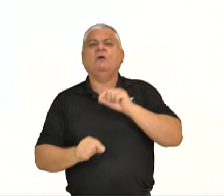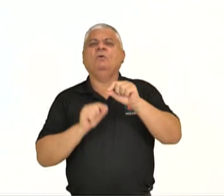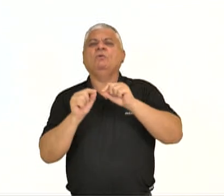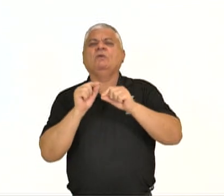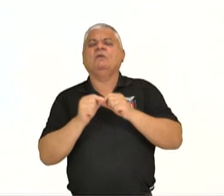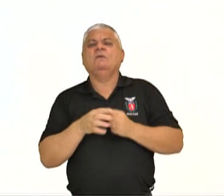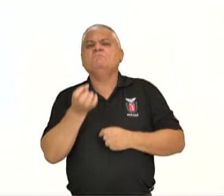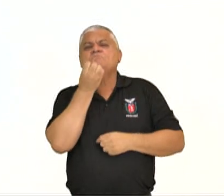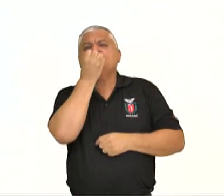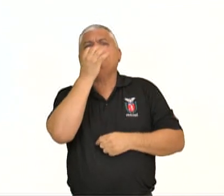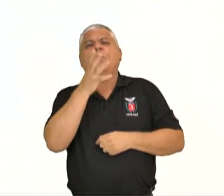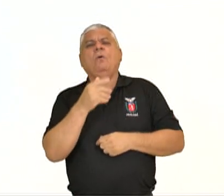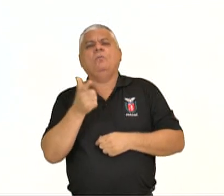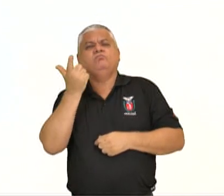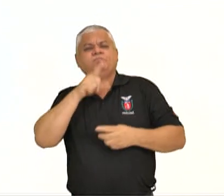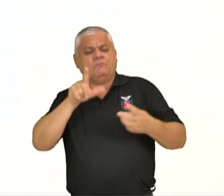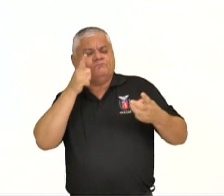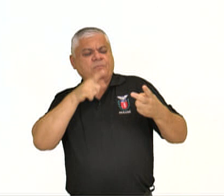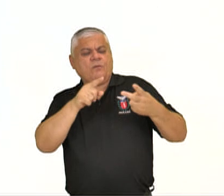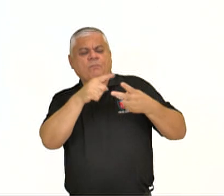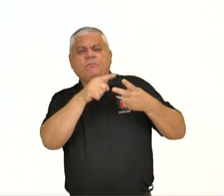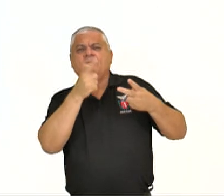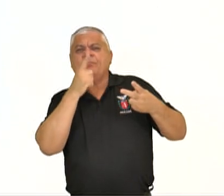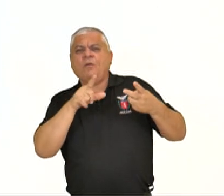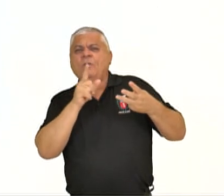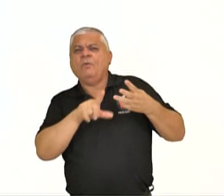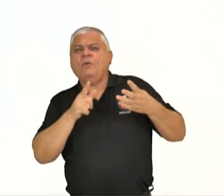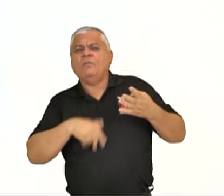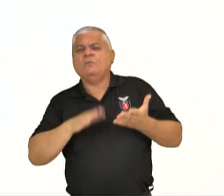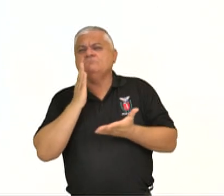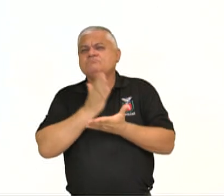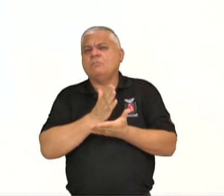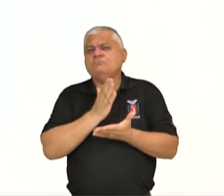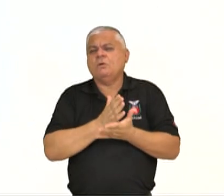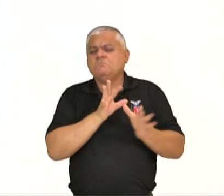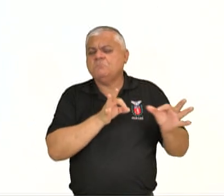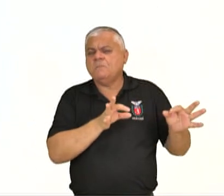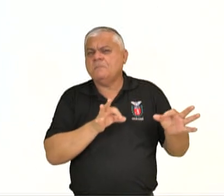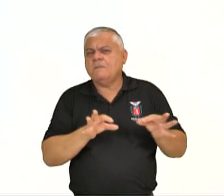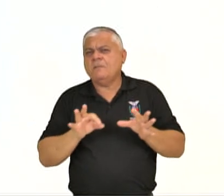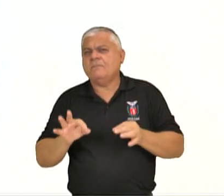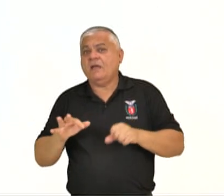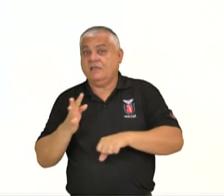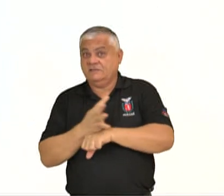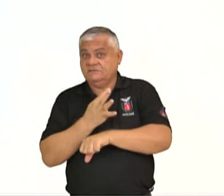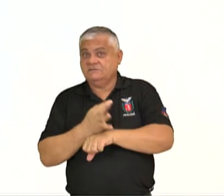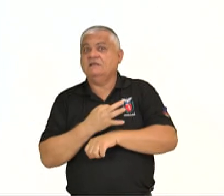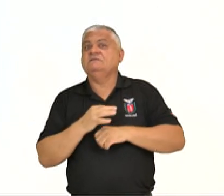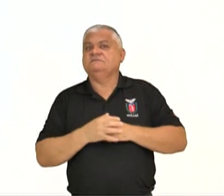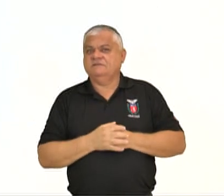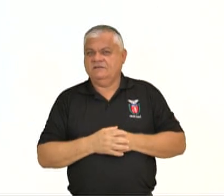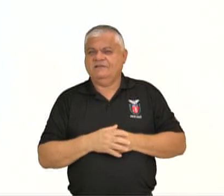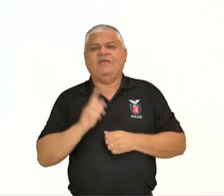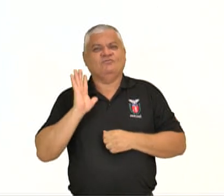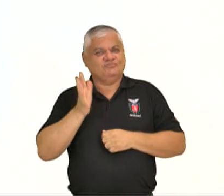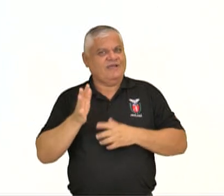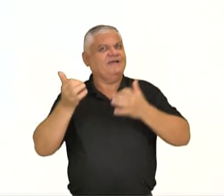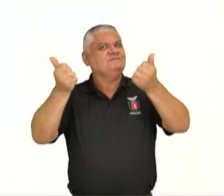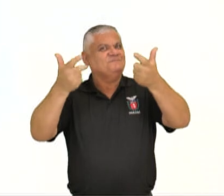benefícios podemos alcançar com uma rotina de treinamento de resistência? Olha, eu acabei de